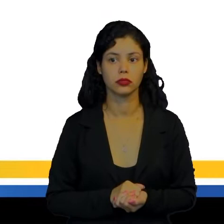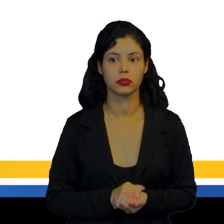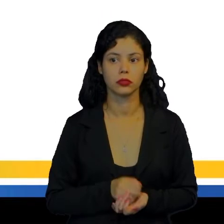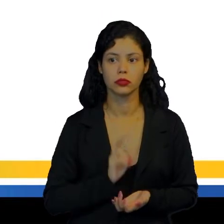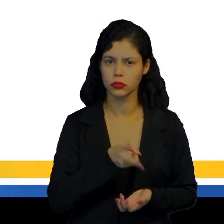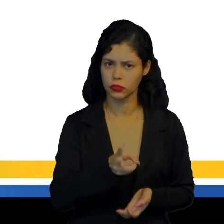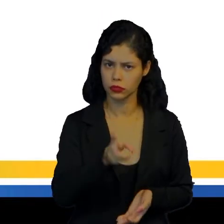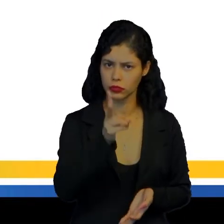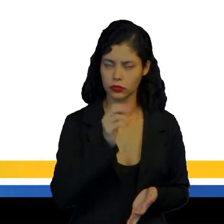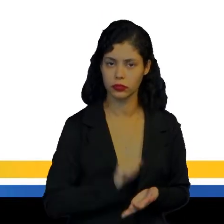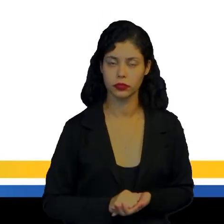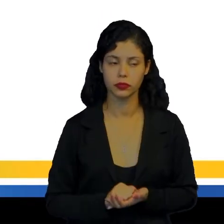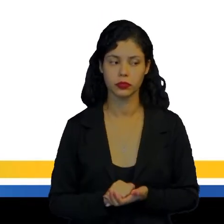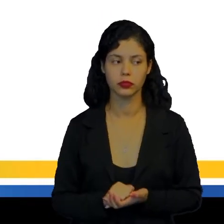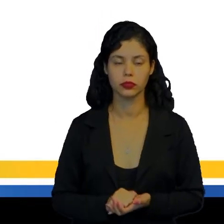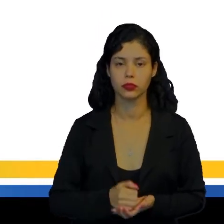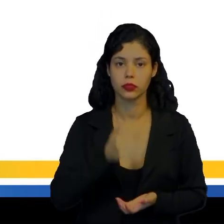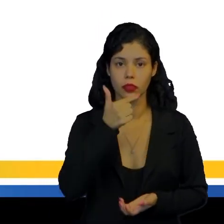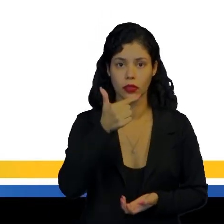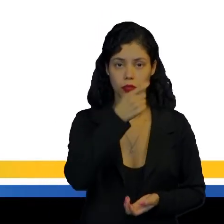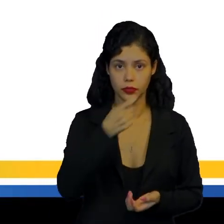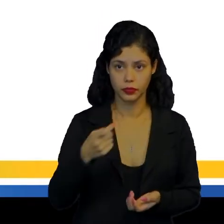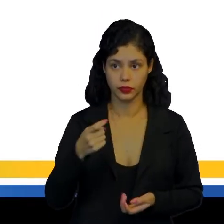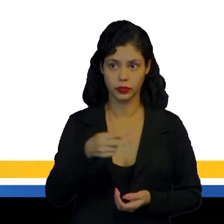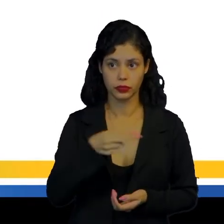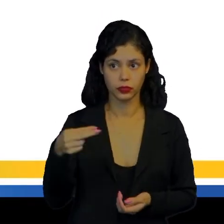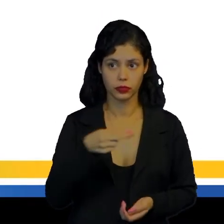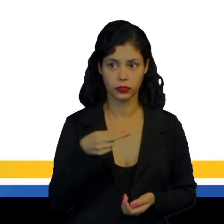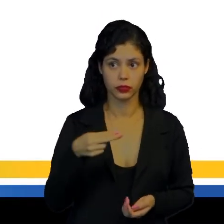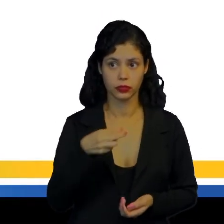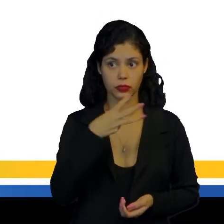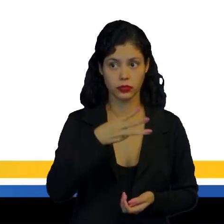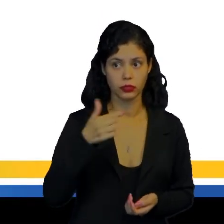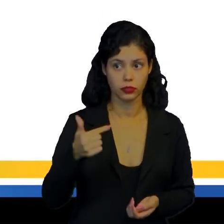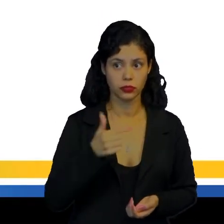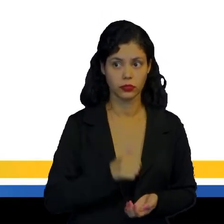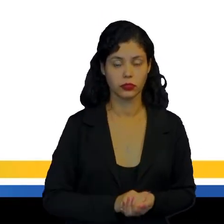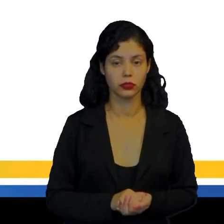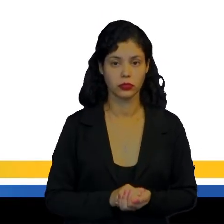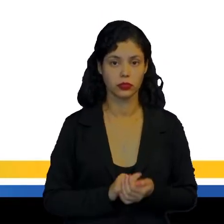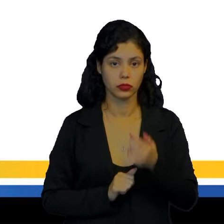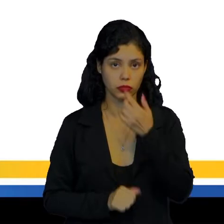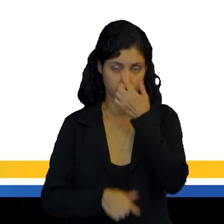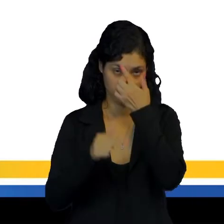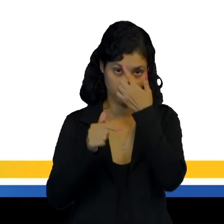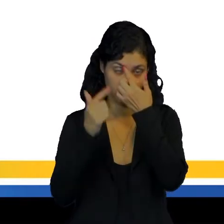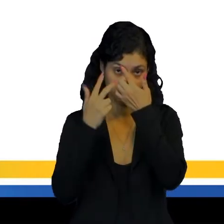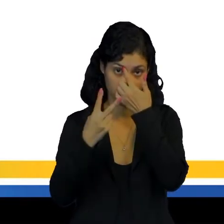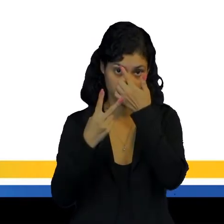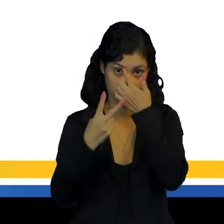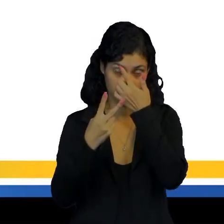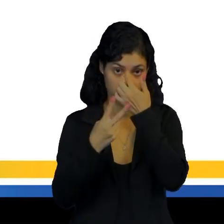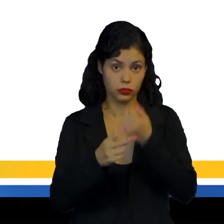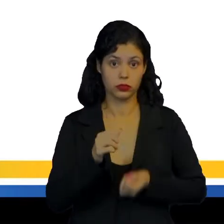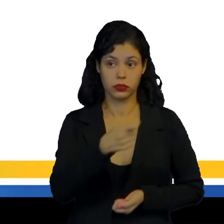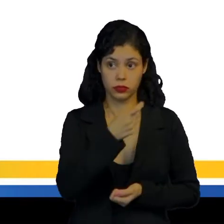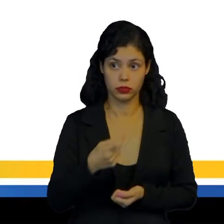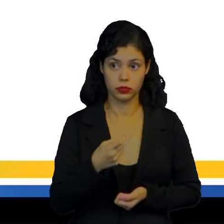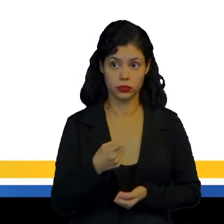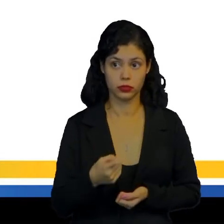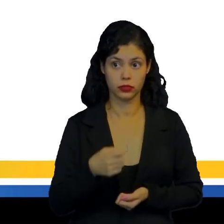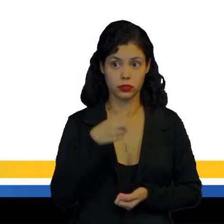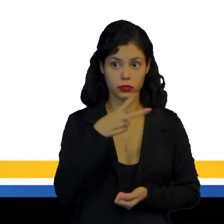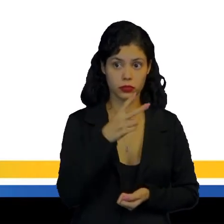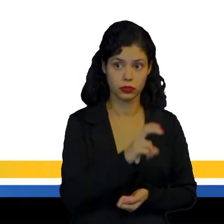Então, continuando. 2 elevado a x é igual a 32, ou seja, 2 elevado a x é igual a